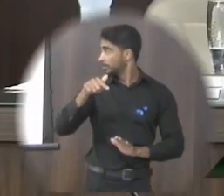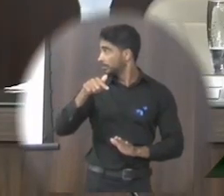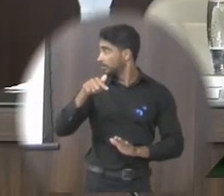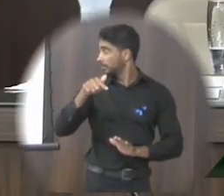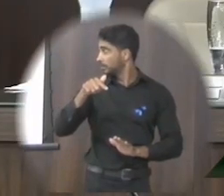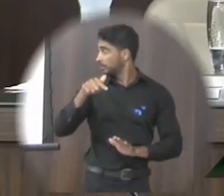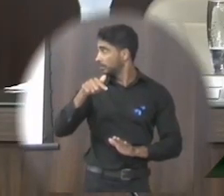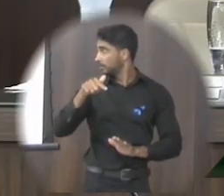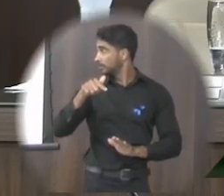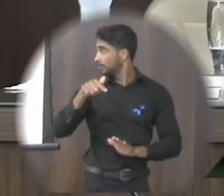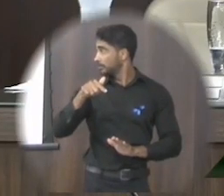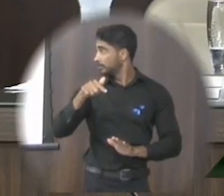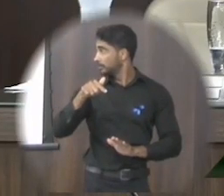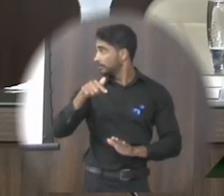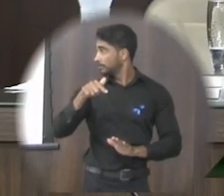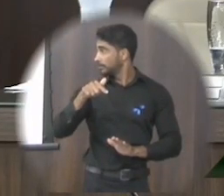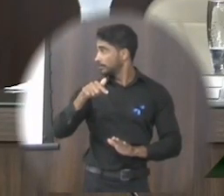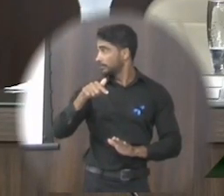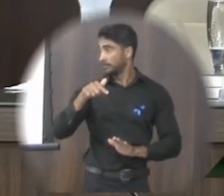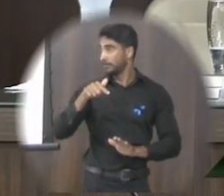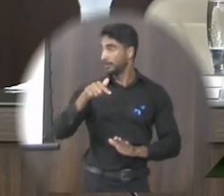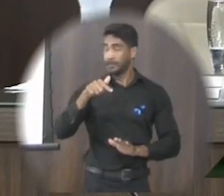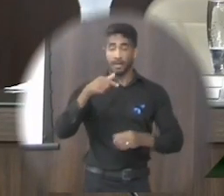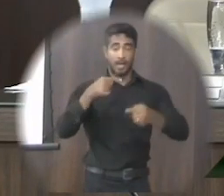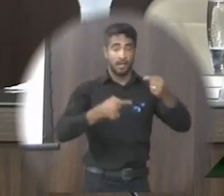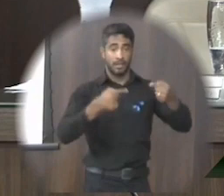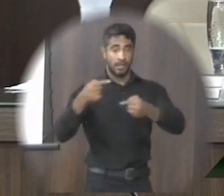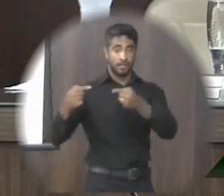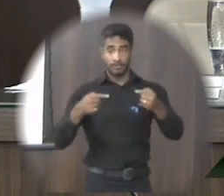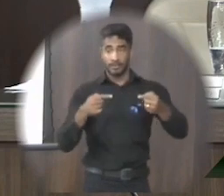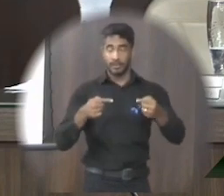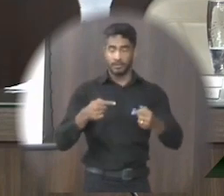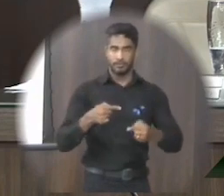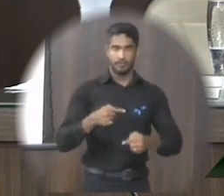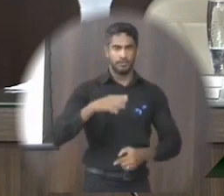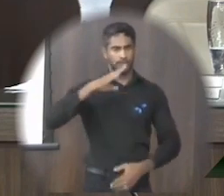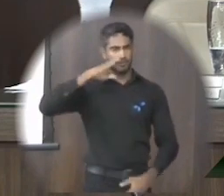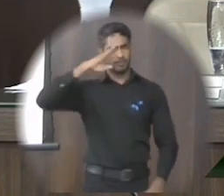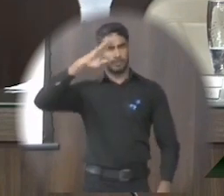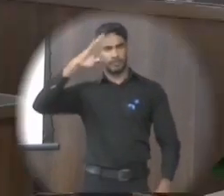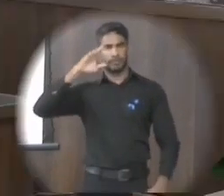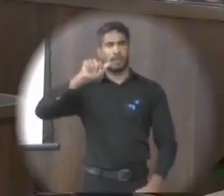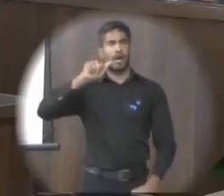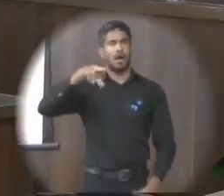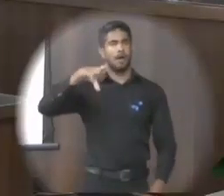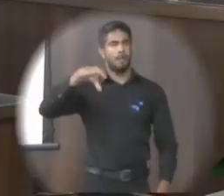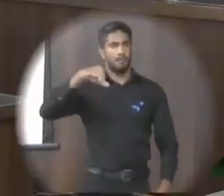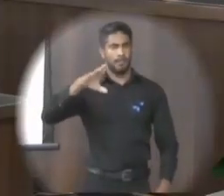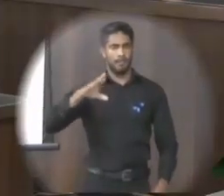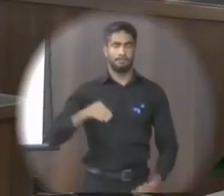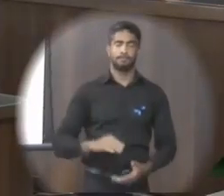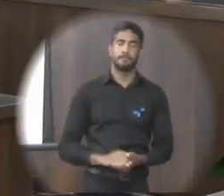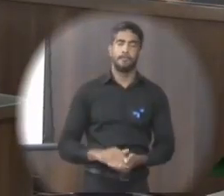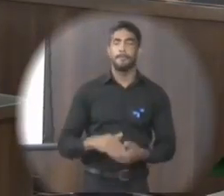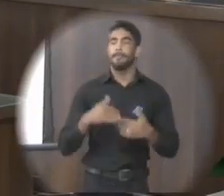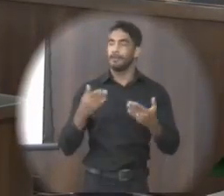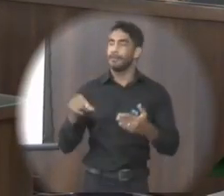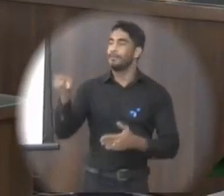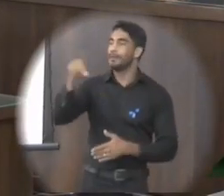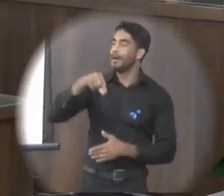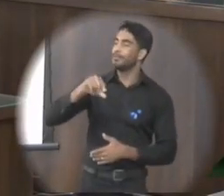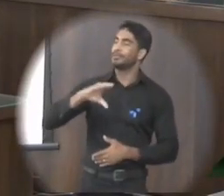Qual o breve comentário do projeto? É, o projeto está em discussão. Palavra, sargento Almi. Aos nobres